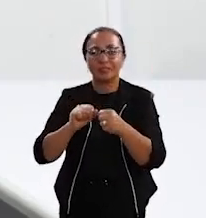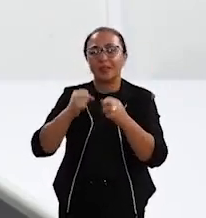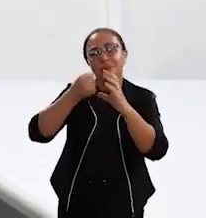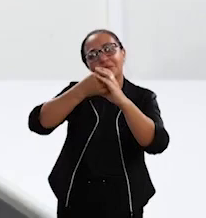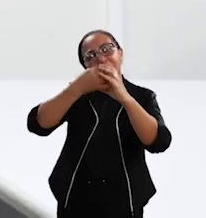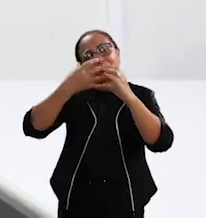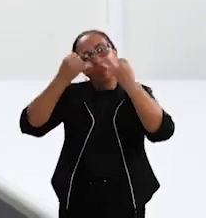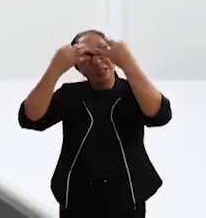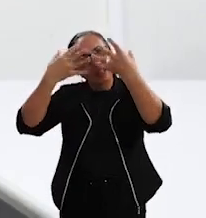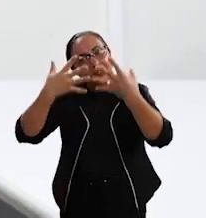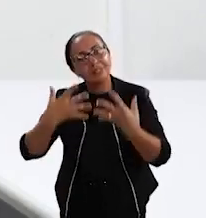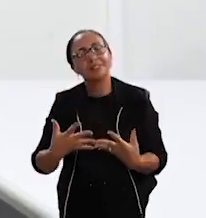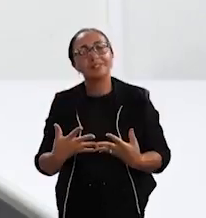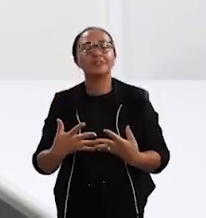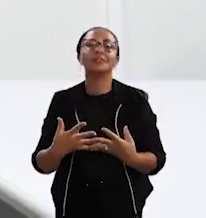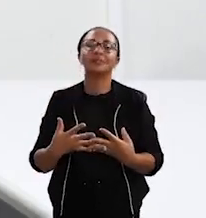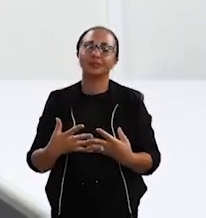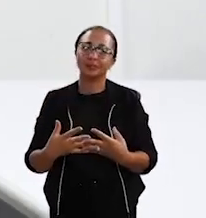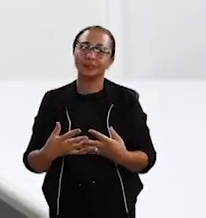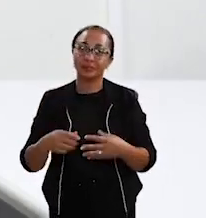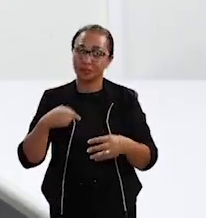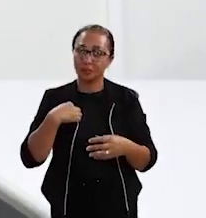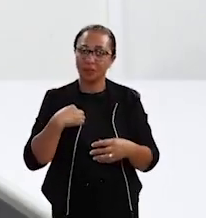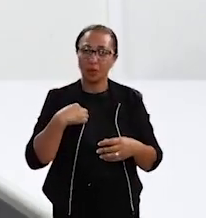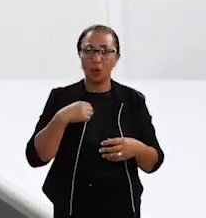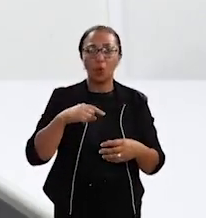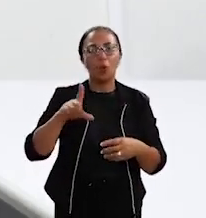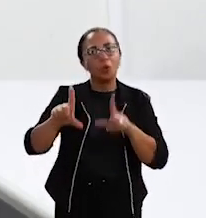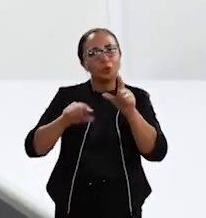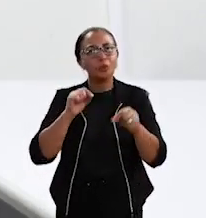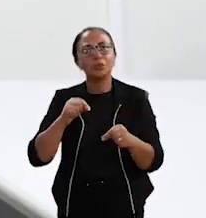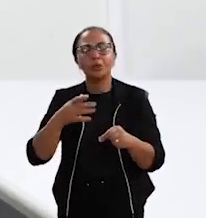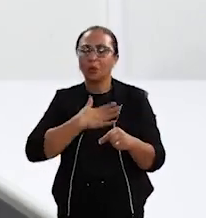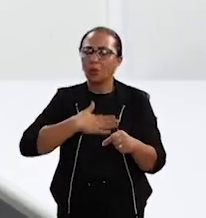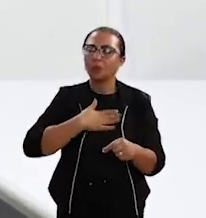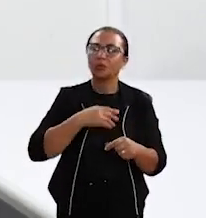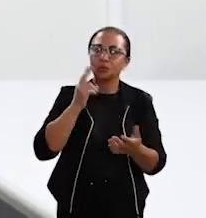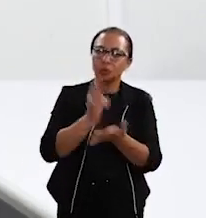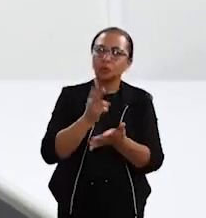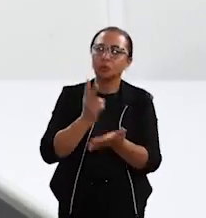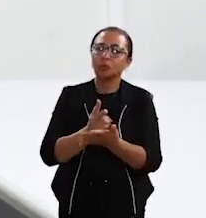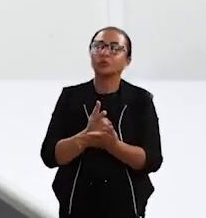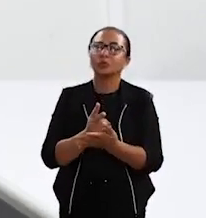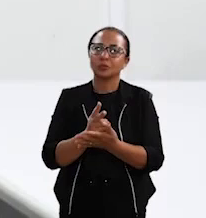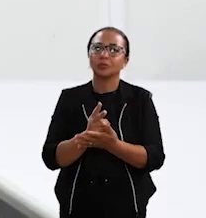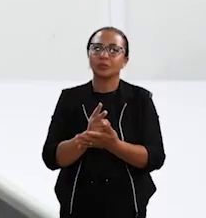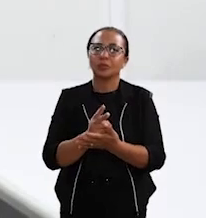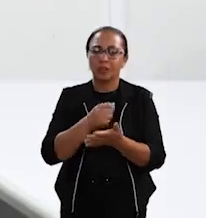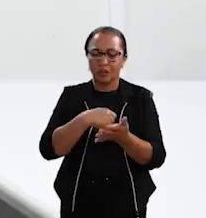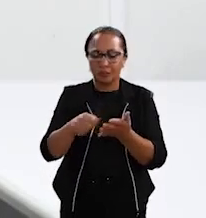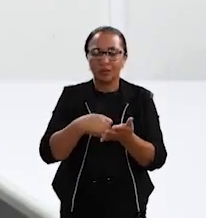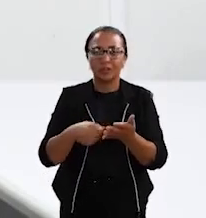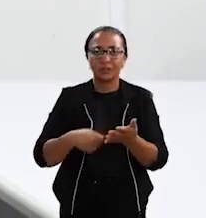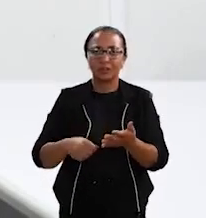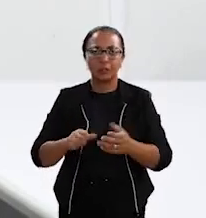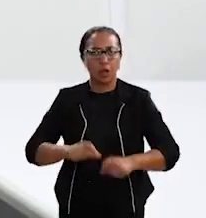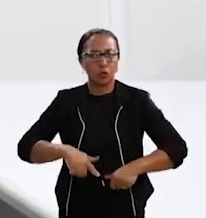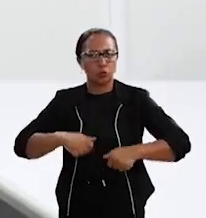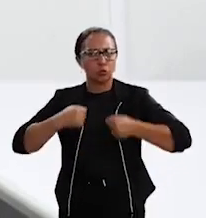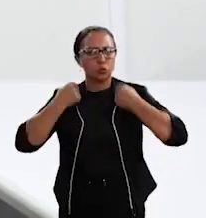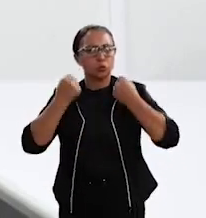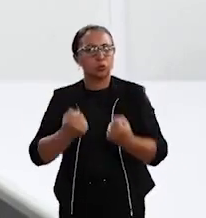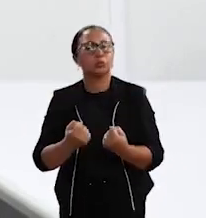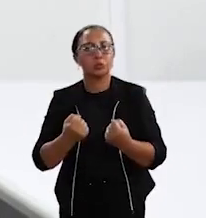uma coisa mais descritiva e eu decidi que eu gostaria de continuar com a escrita